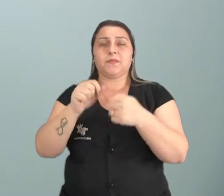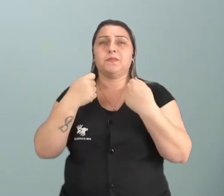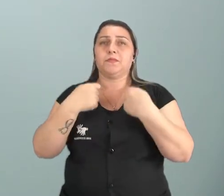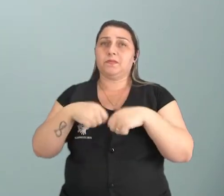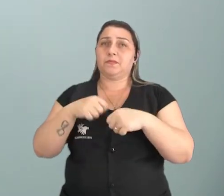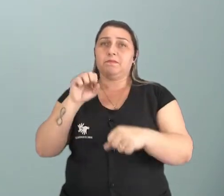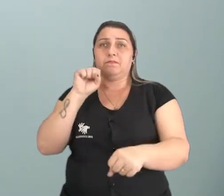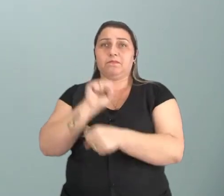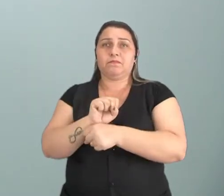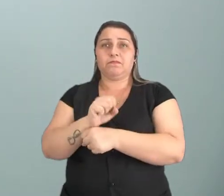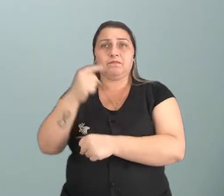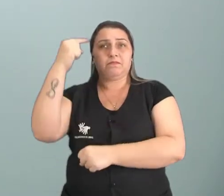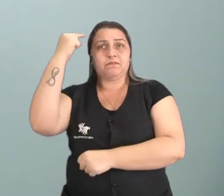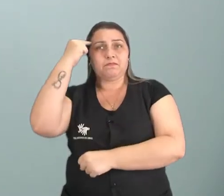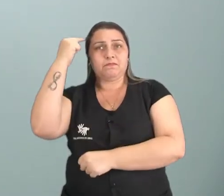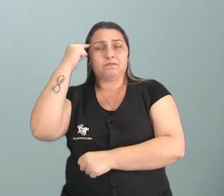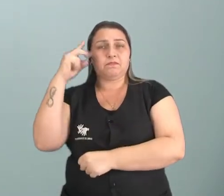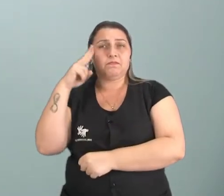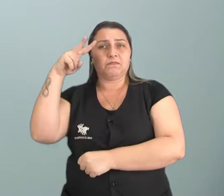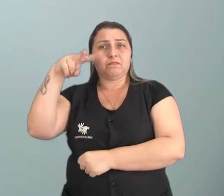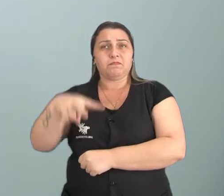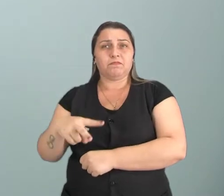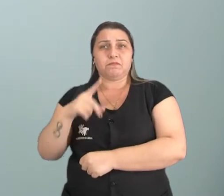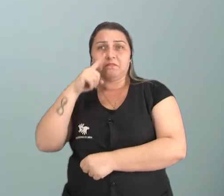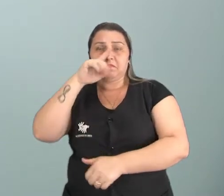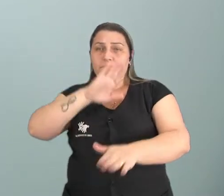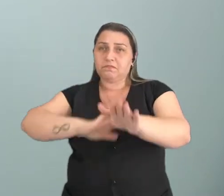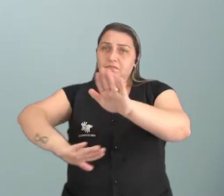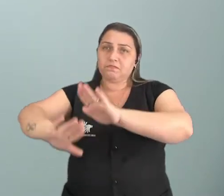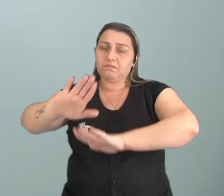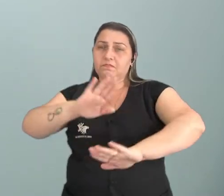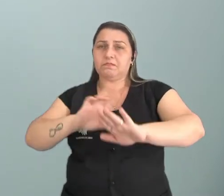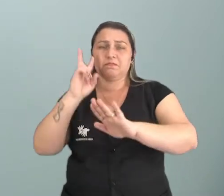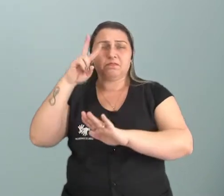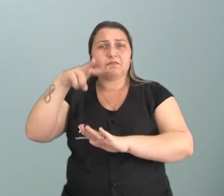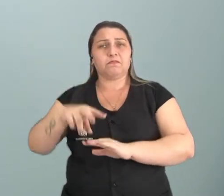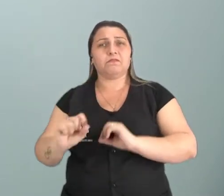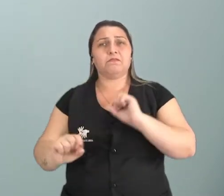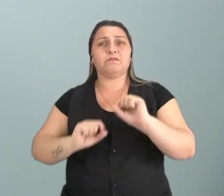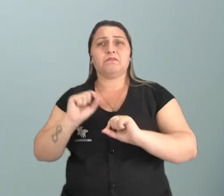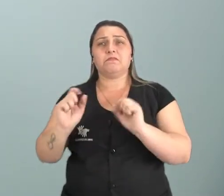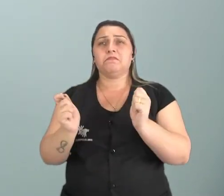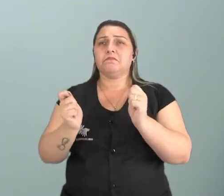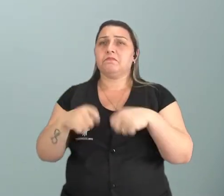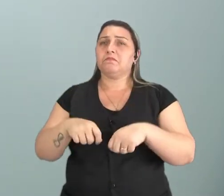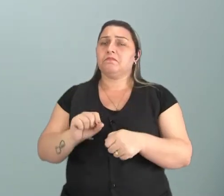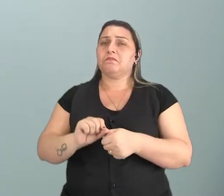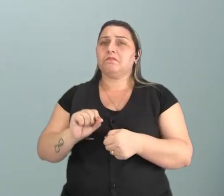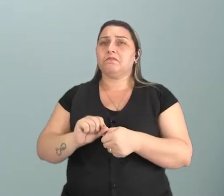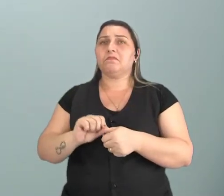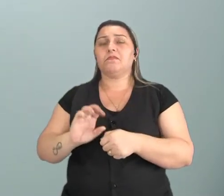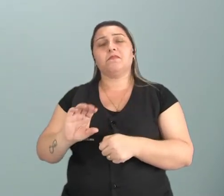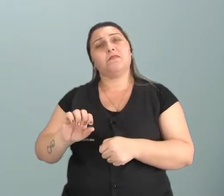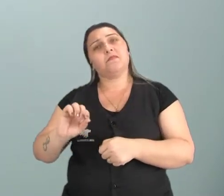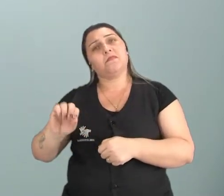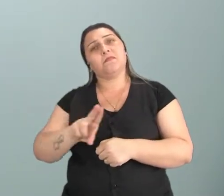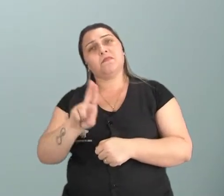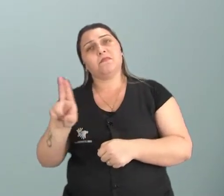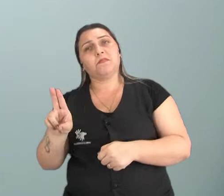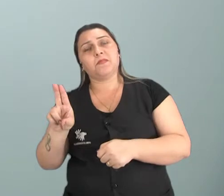tem que parar, pensar, ver o nível de perigosidade, ver o que que ele vai poder fazer, ou então até